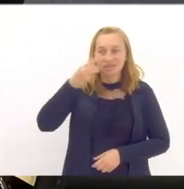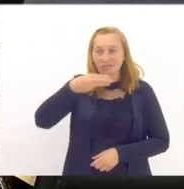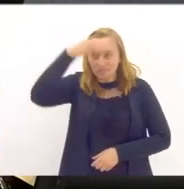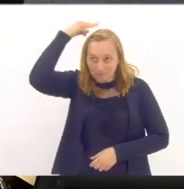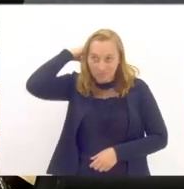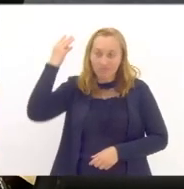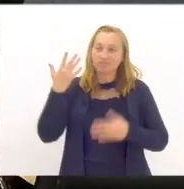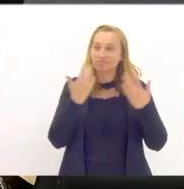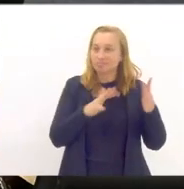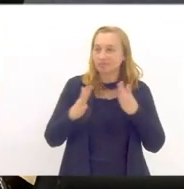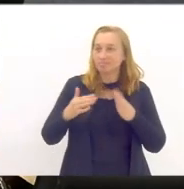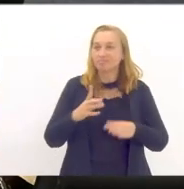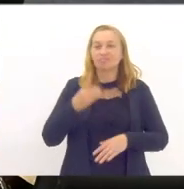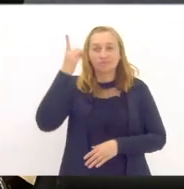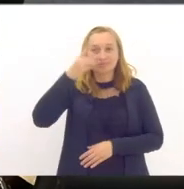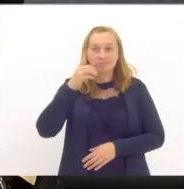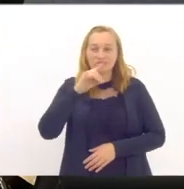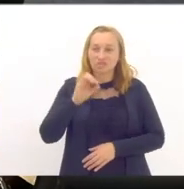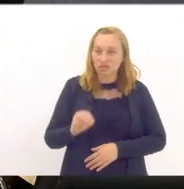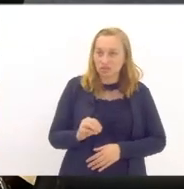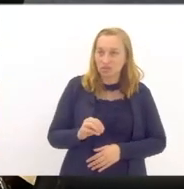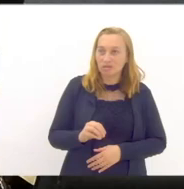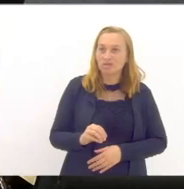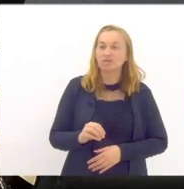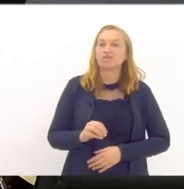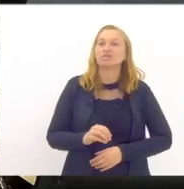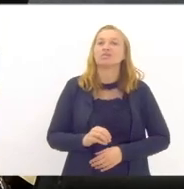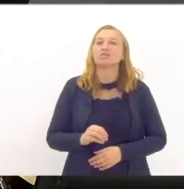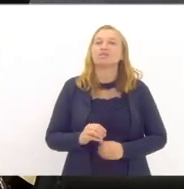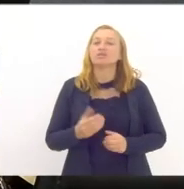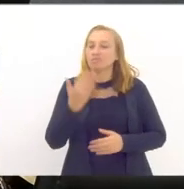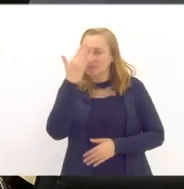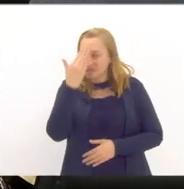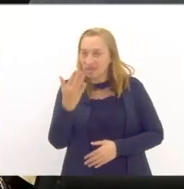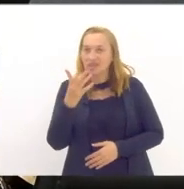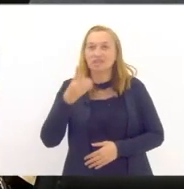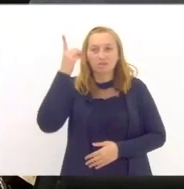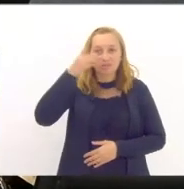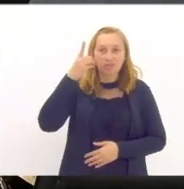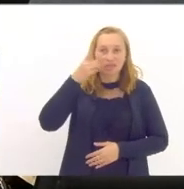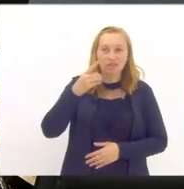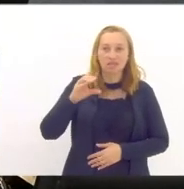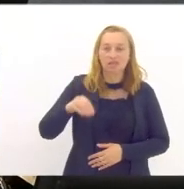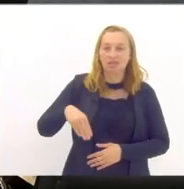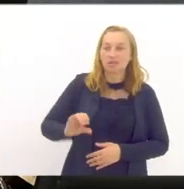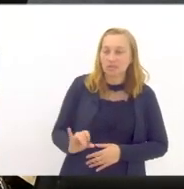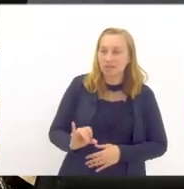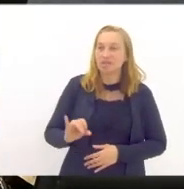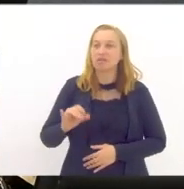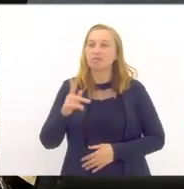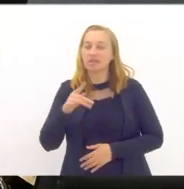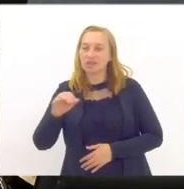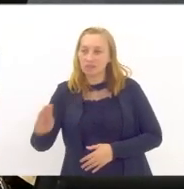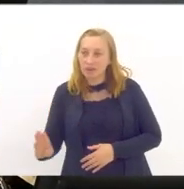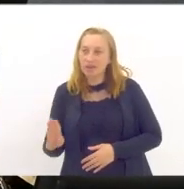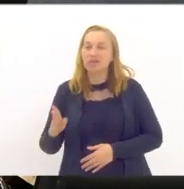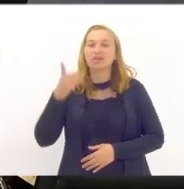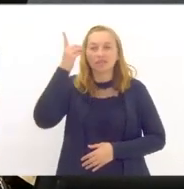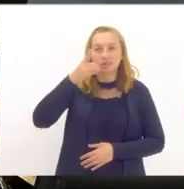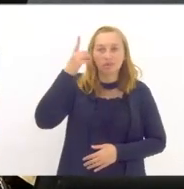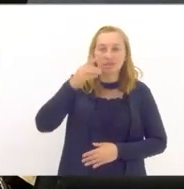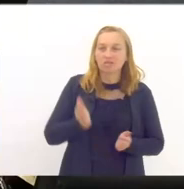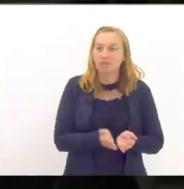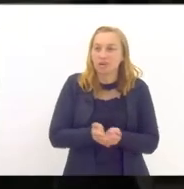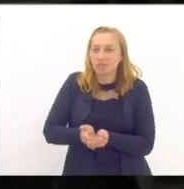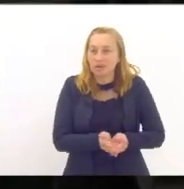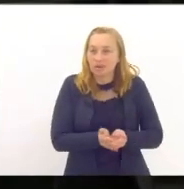e queria cumprimentar deputado Dionísio Lins, do Progressistas, muito obrigado, deputado Carlos Mink, do PSB, muito obrigado, deputado